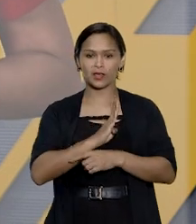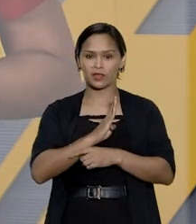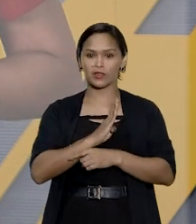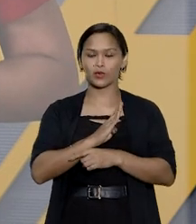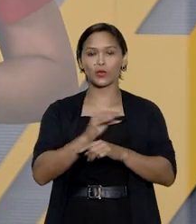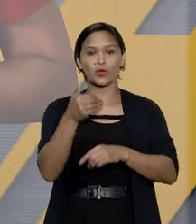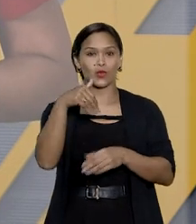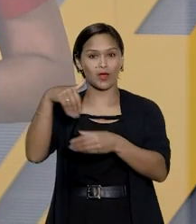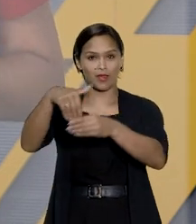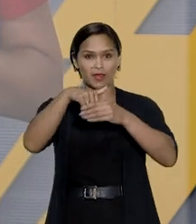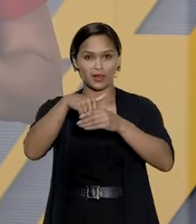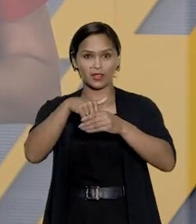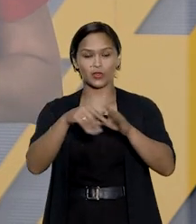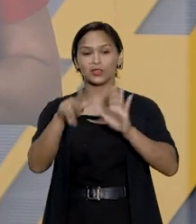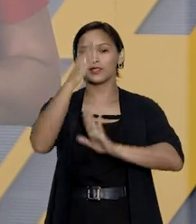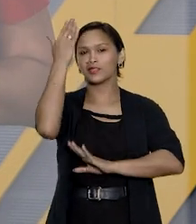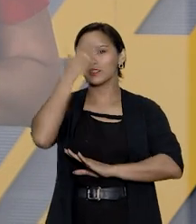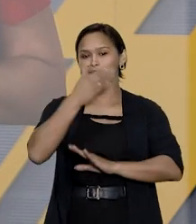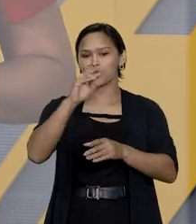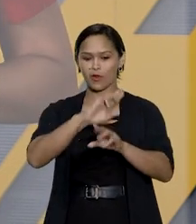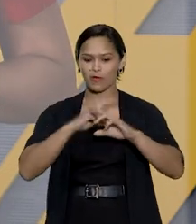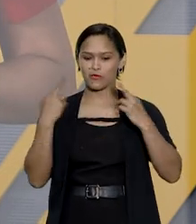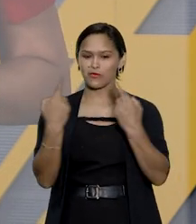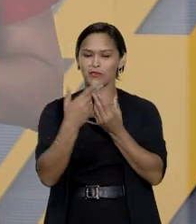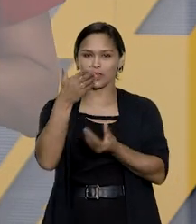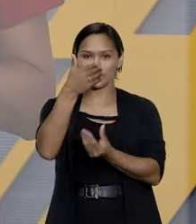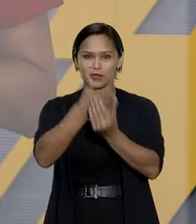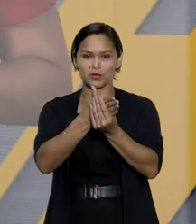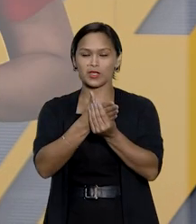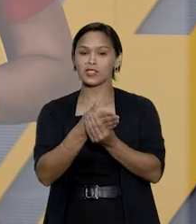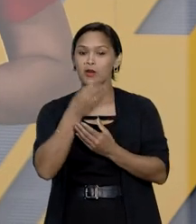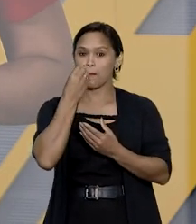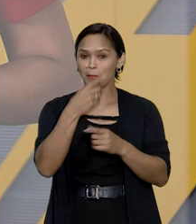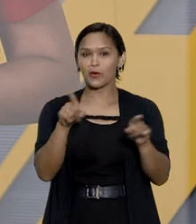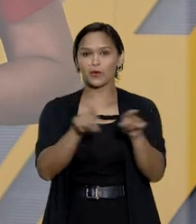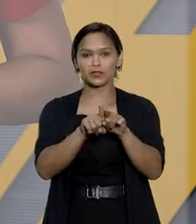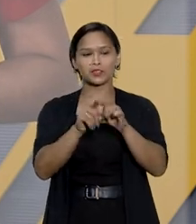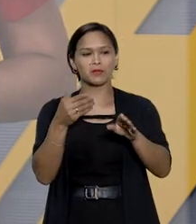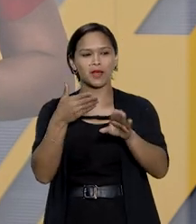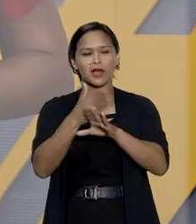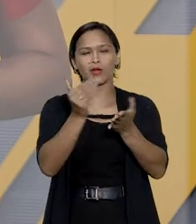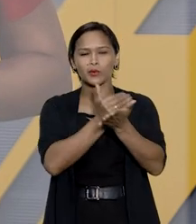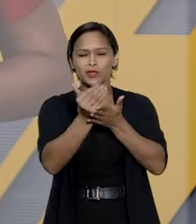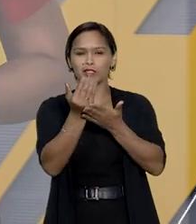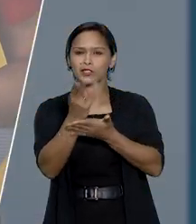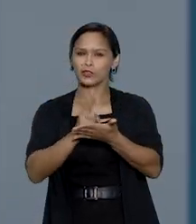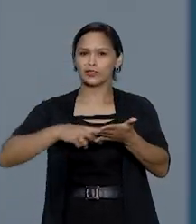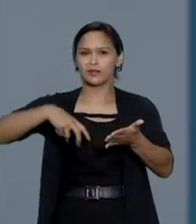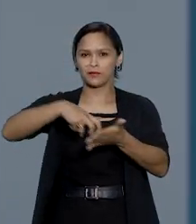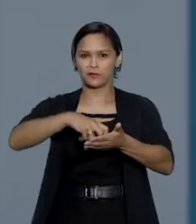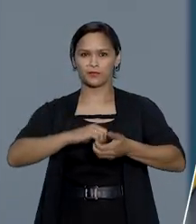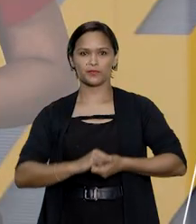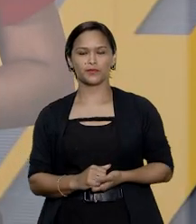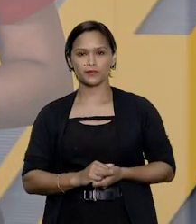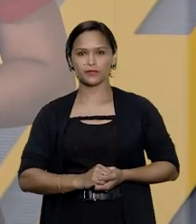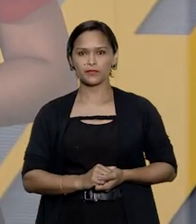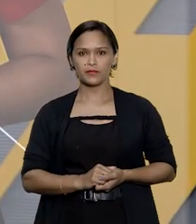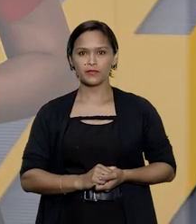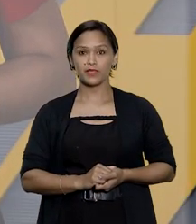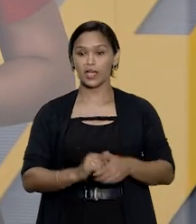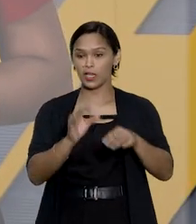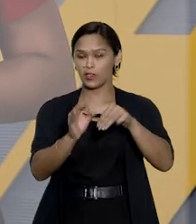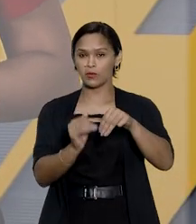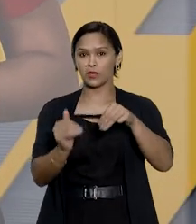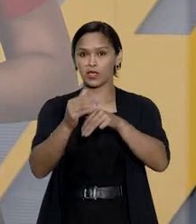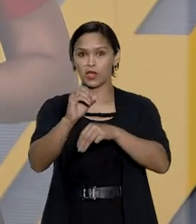a eleitores, e que as provas reunidas no processo são suficientes para o início da ação penal. E